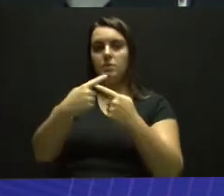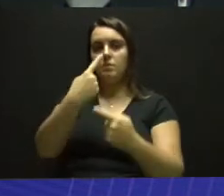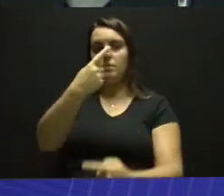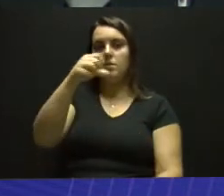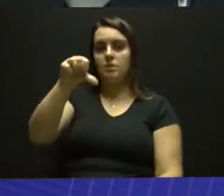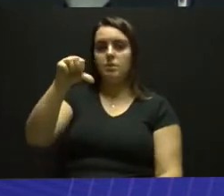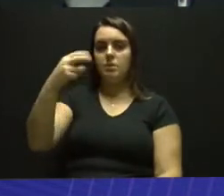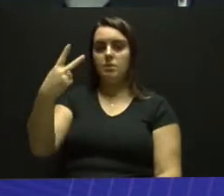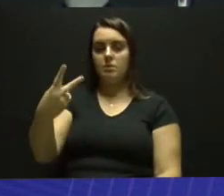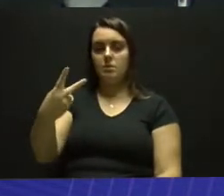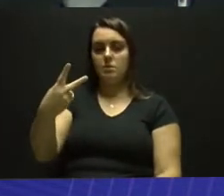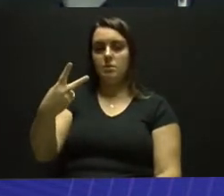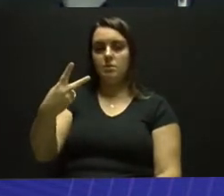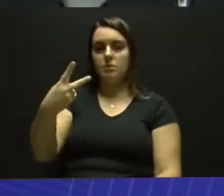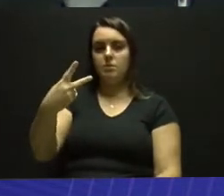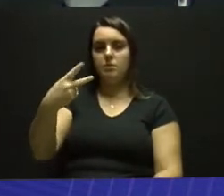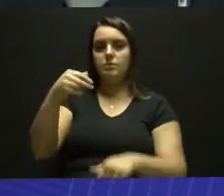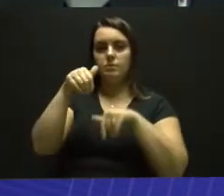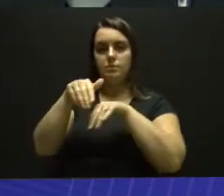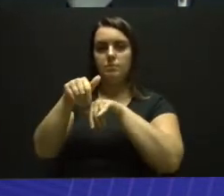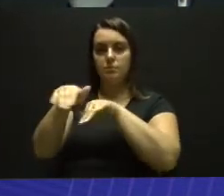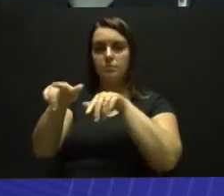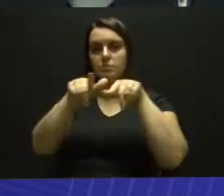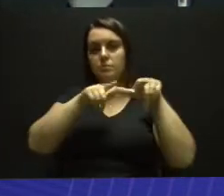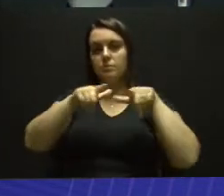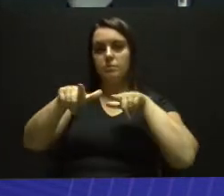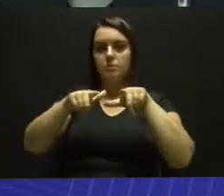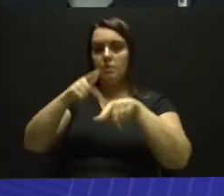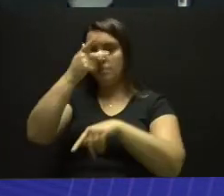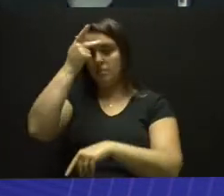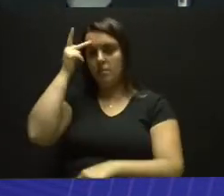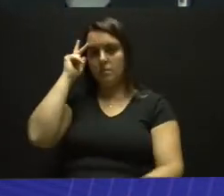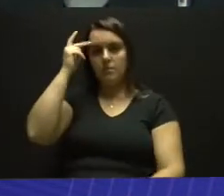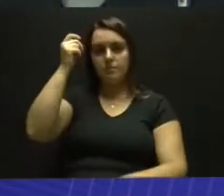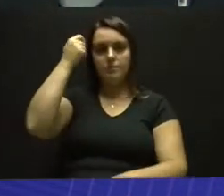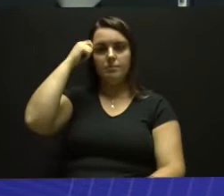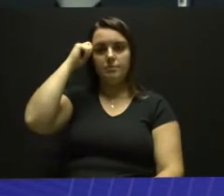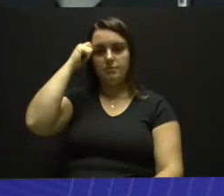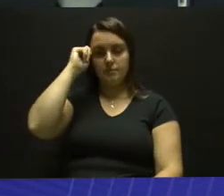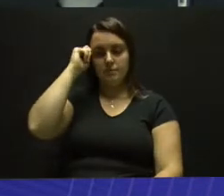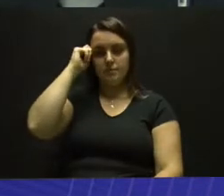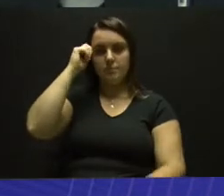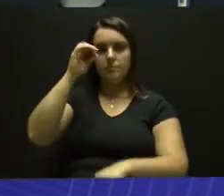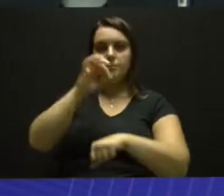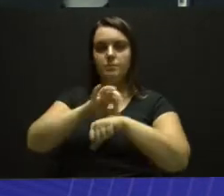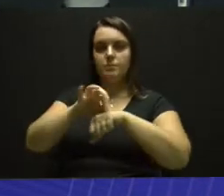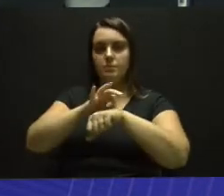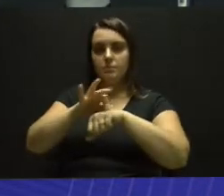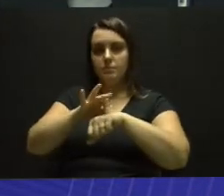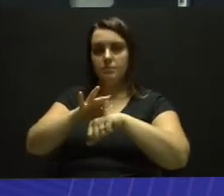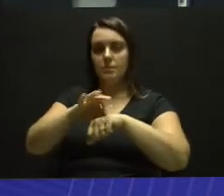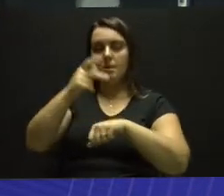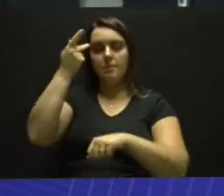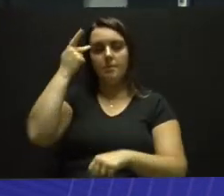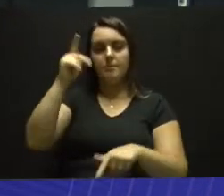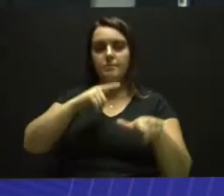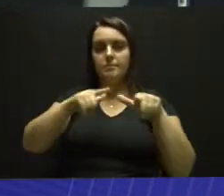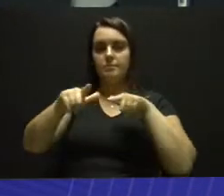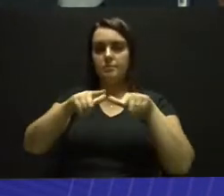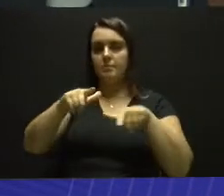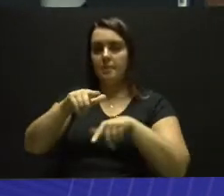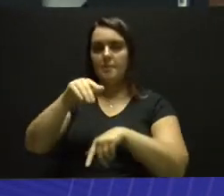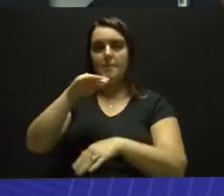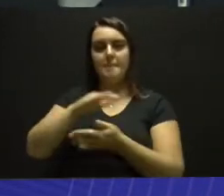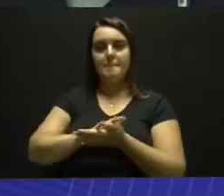atuar incessantemente com movimentos negros para trabalhar em defesa de uma sociedade menos preconceituosa